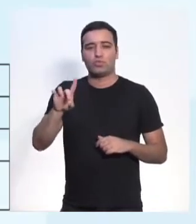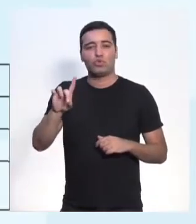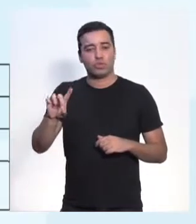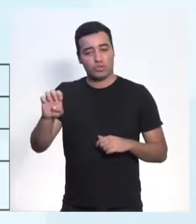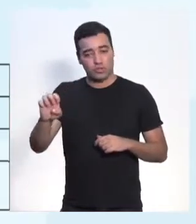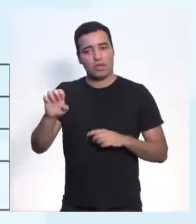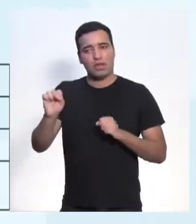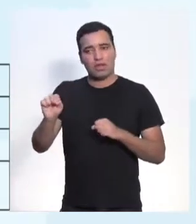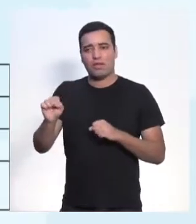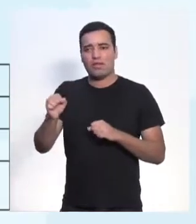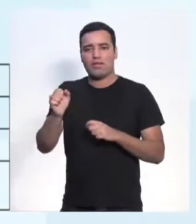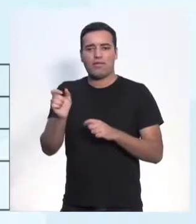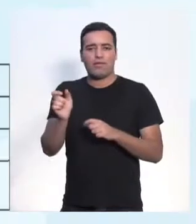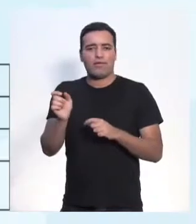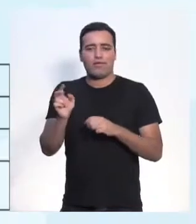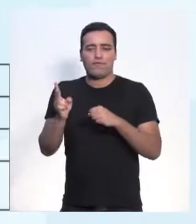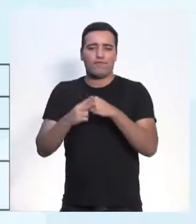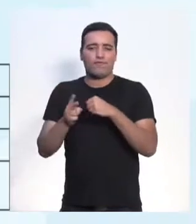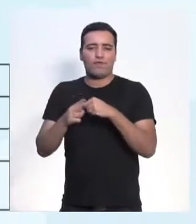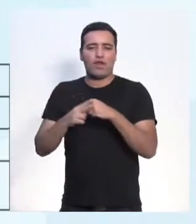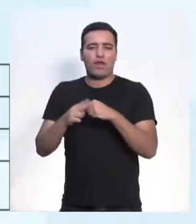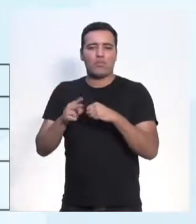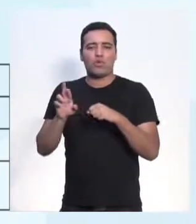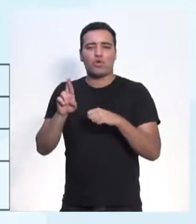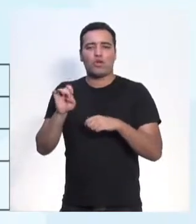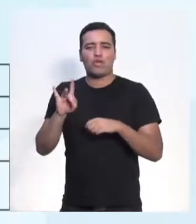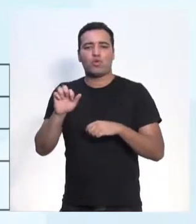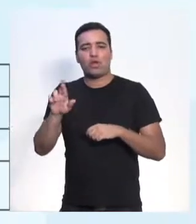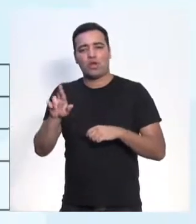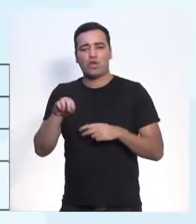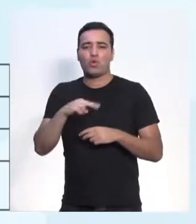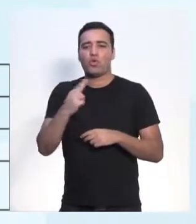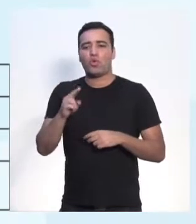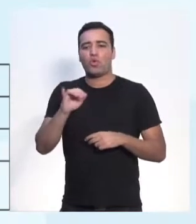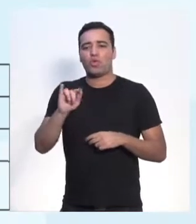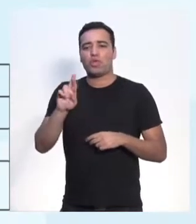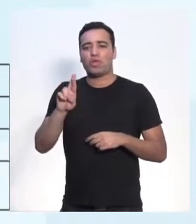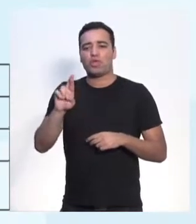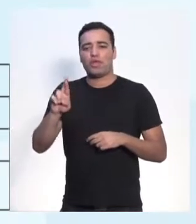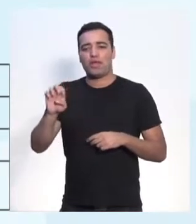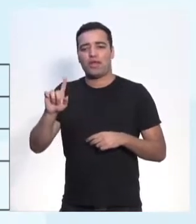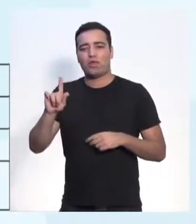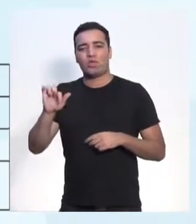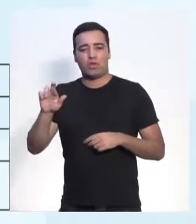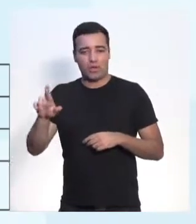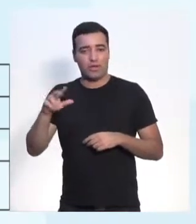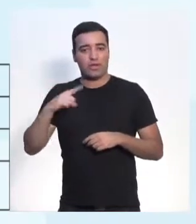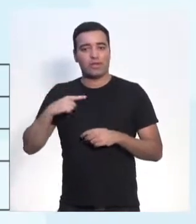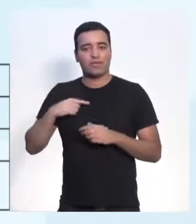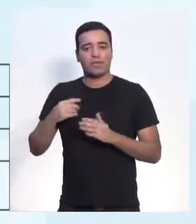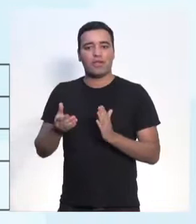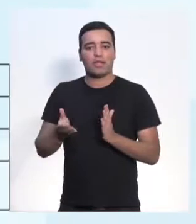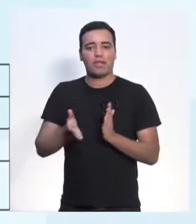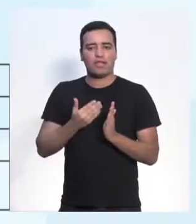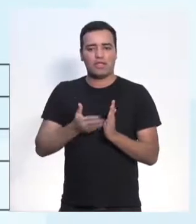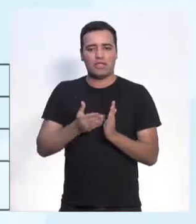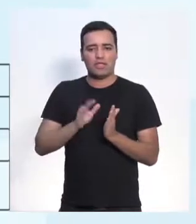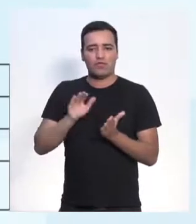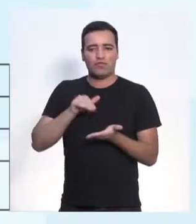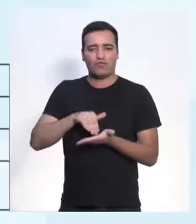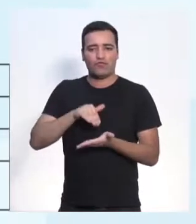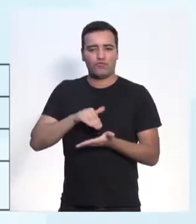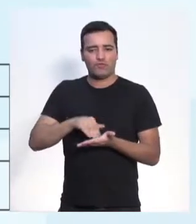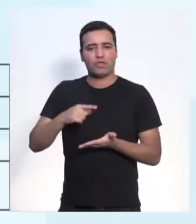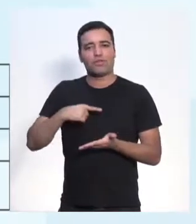todos os outros, ou pode ser irregular. Esses verbos irregulares, eles aparecem lá no final de muitos livros apostilas